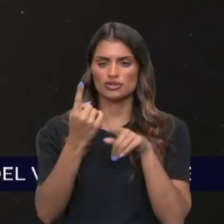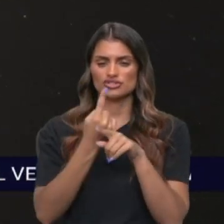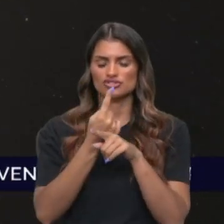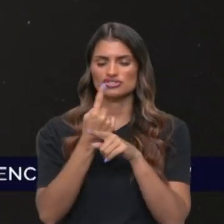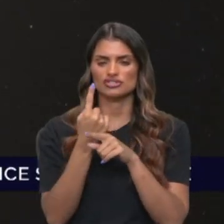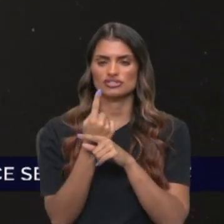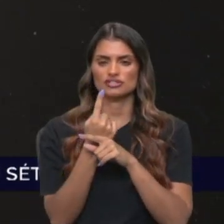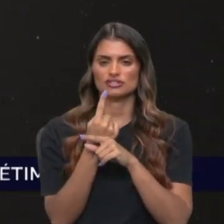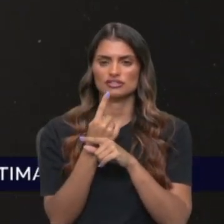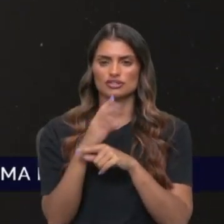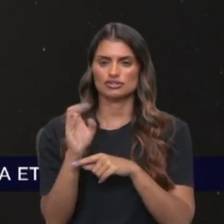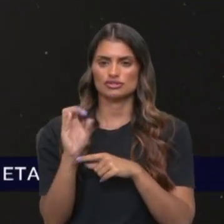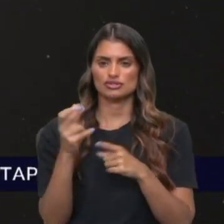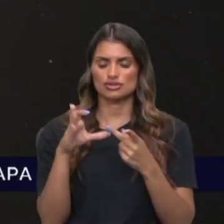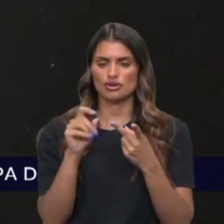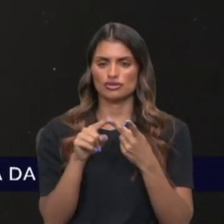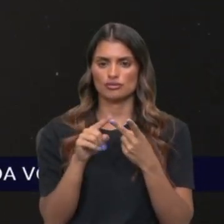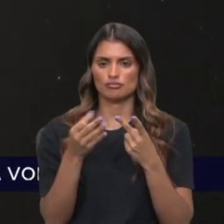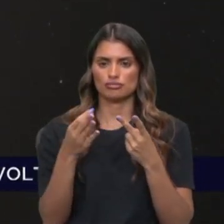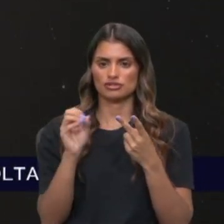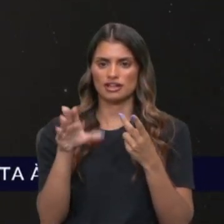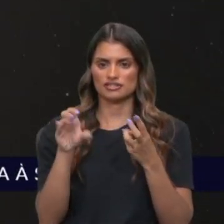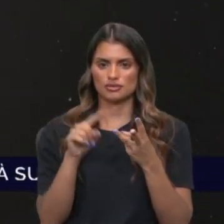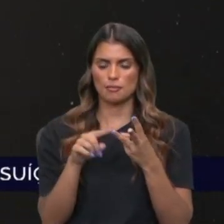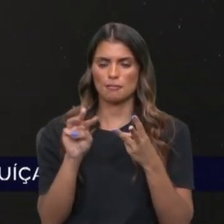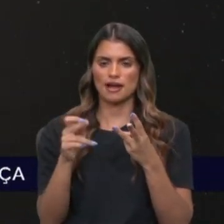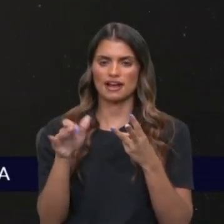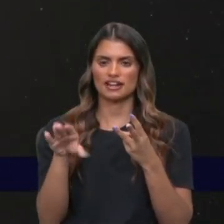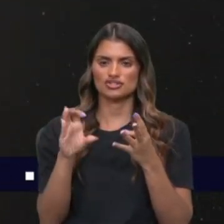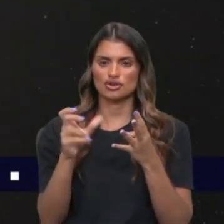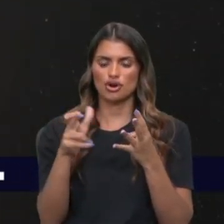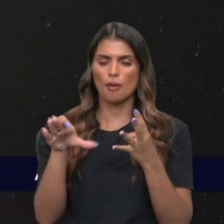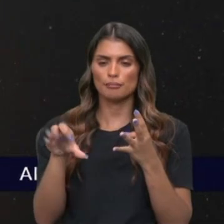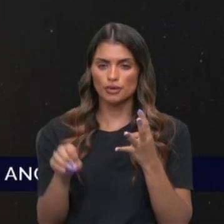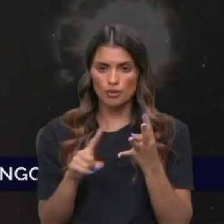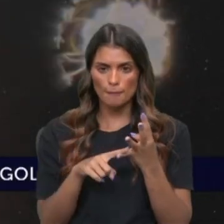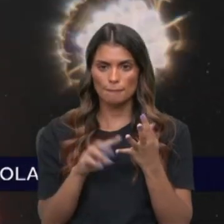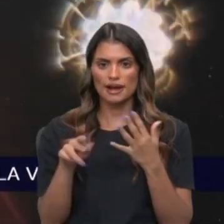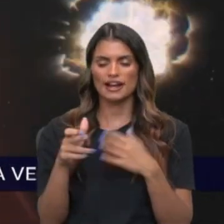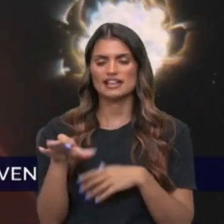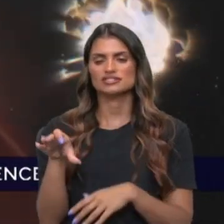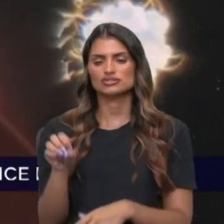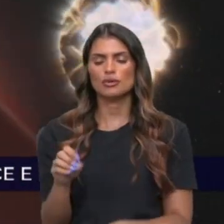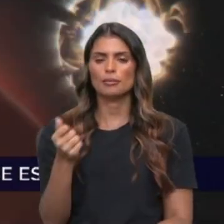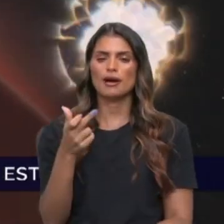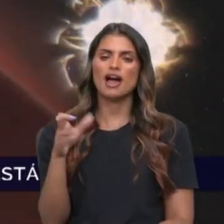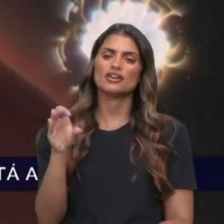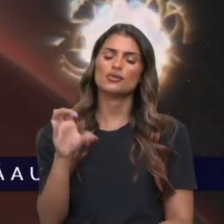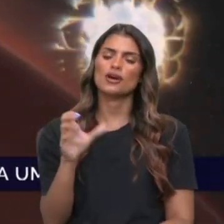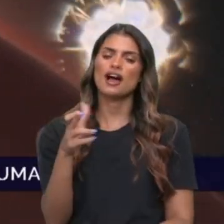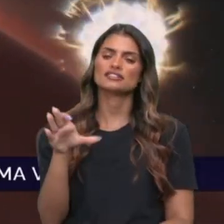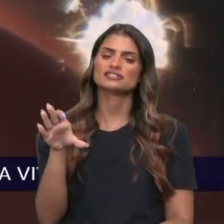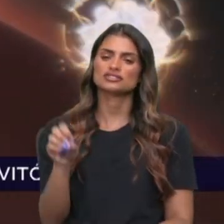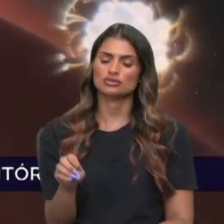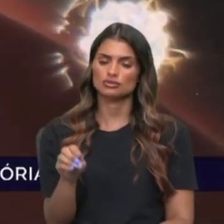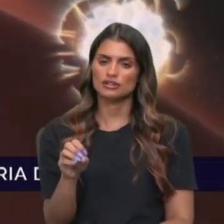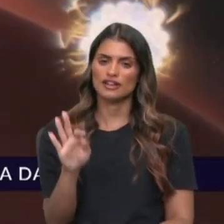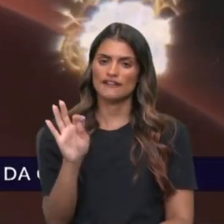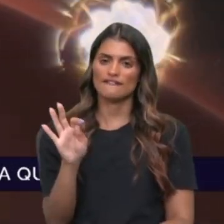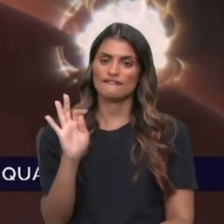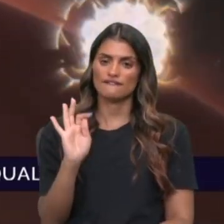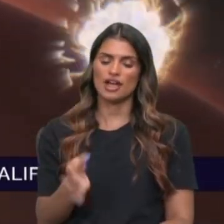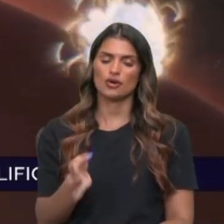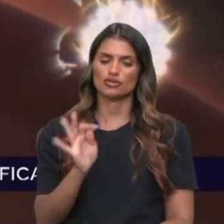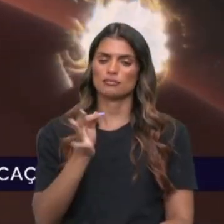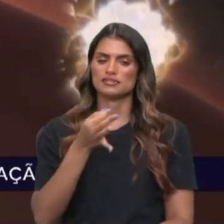como sódio, potássio, lítio, níquel, manganês, crómio, magnésio, vanádio, bário, cálcio e ferro. Estamos a